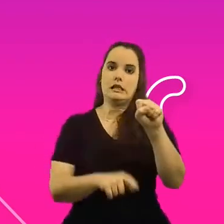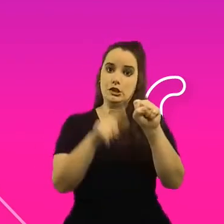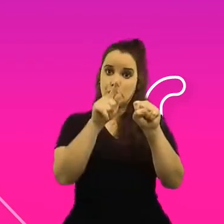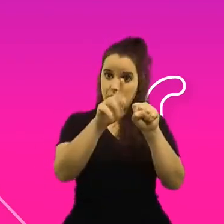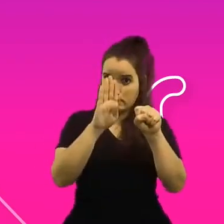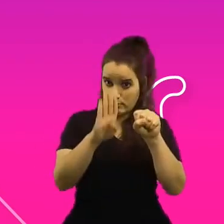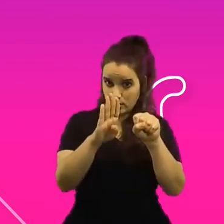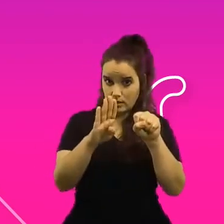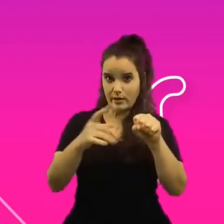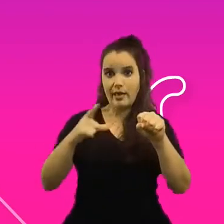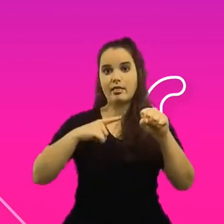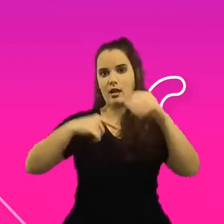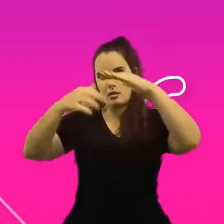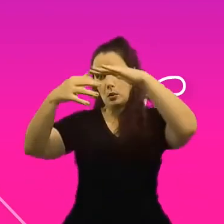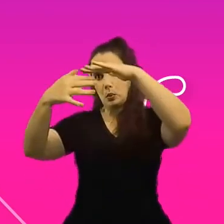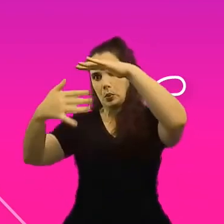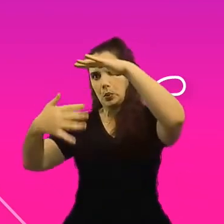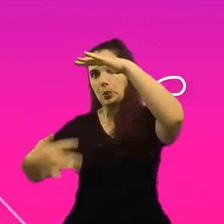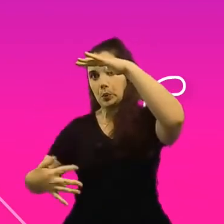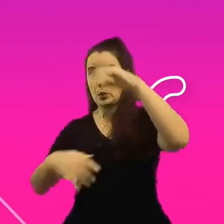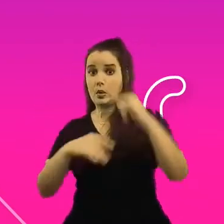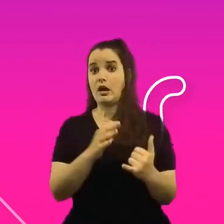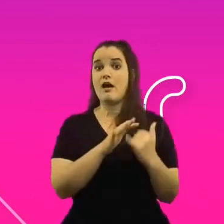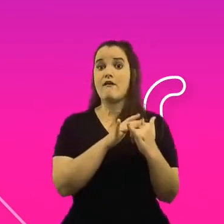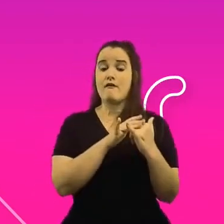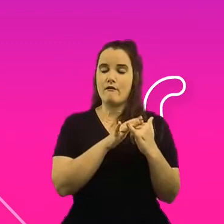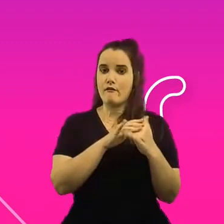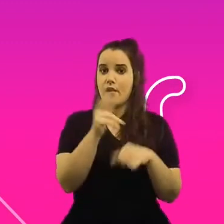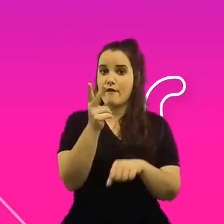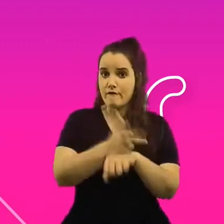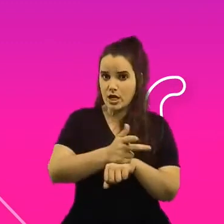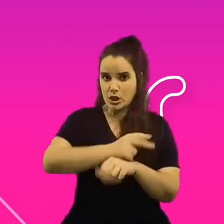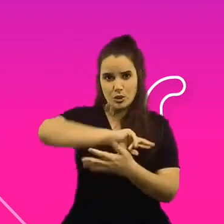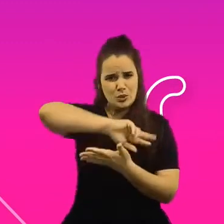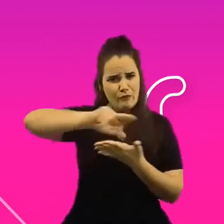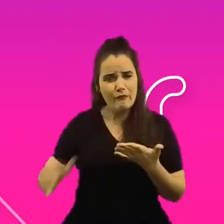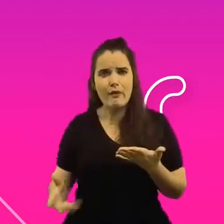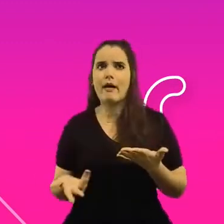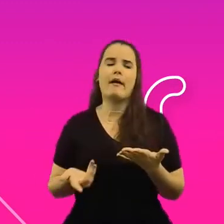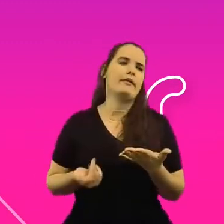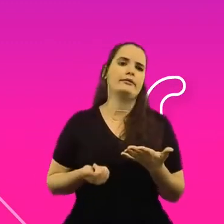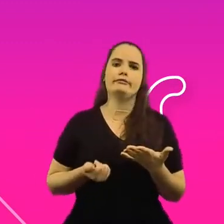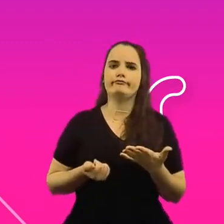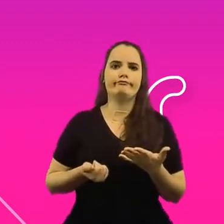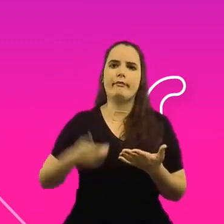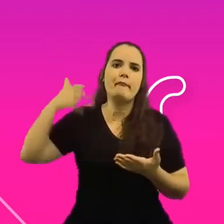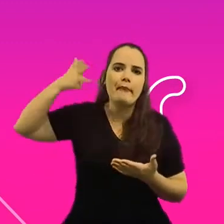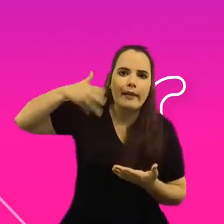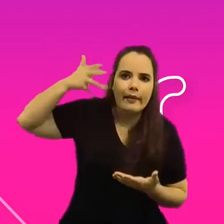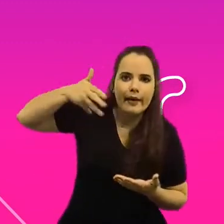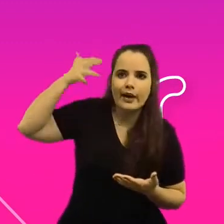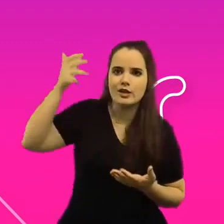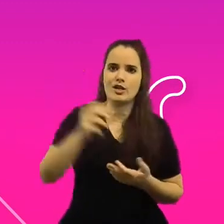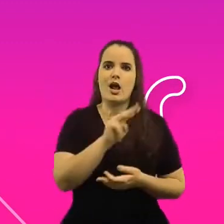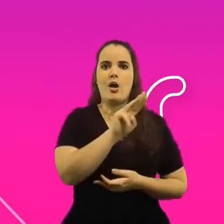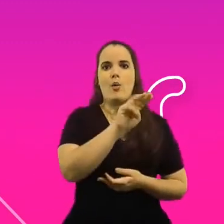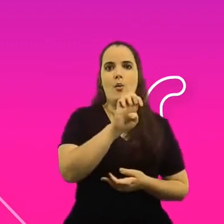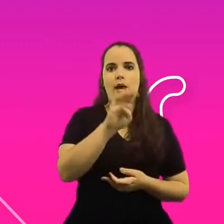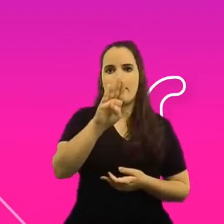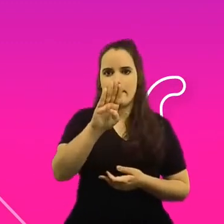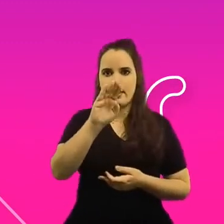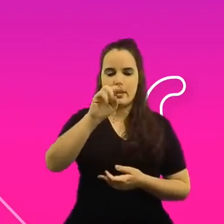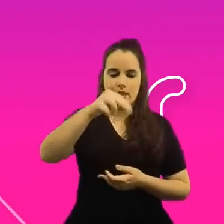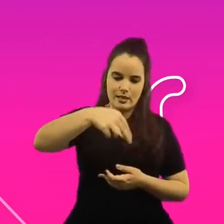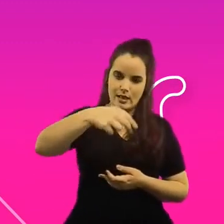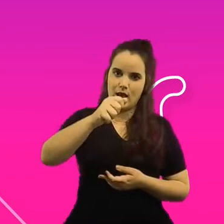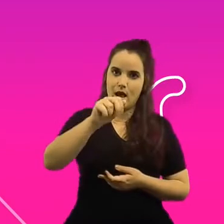seleção de vários painéis, palestras, webinars, que estão relacionados ao conteúdo de educação em dados, que